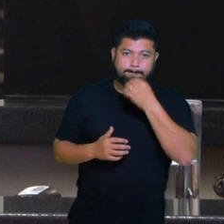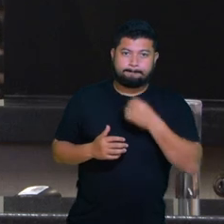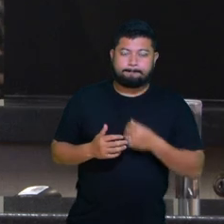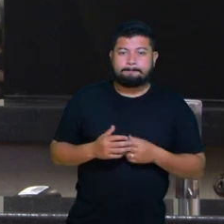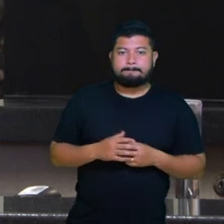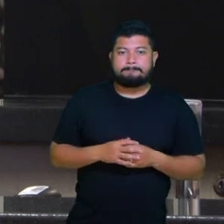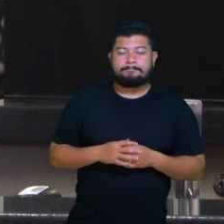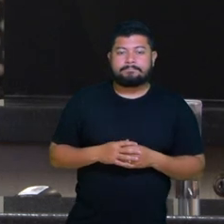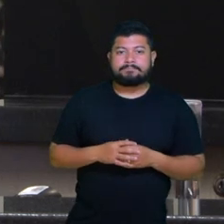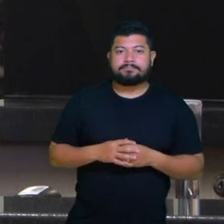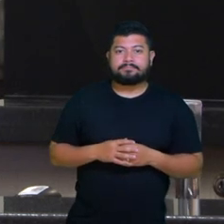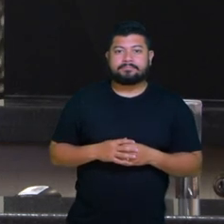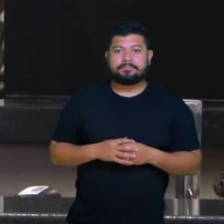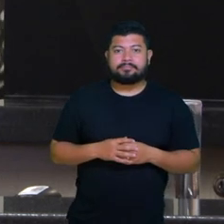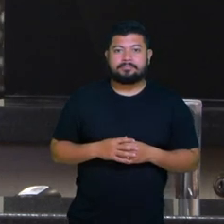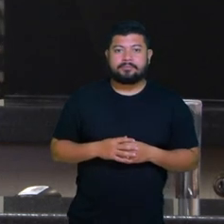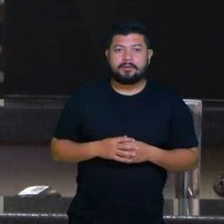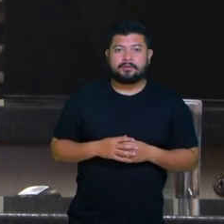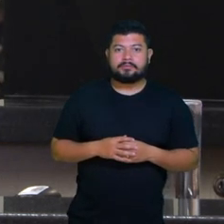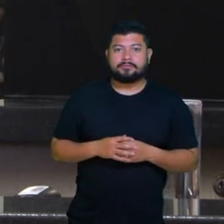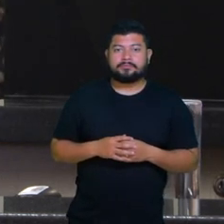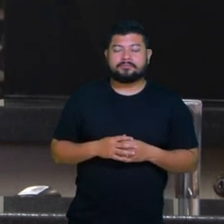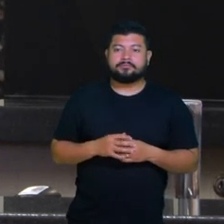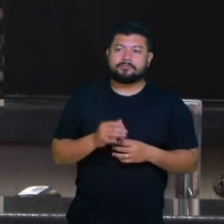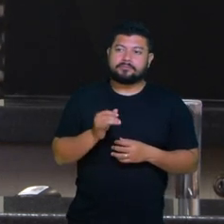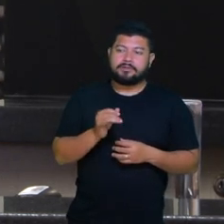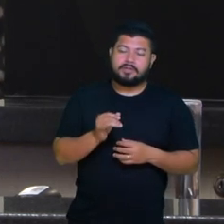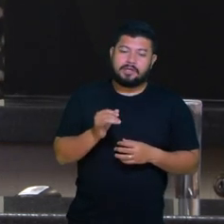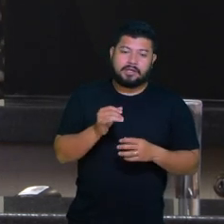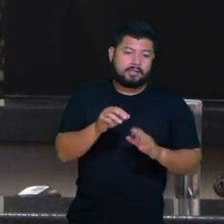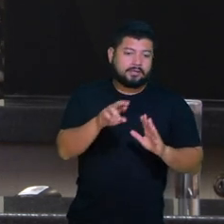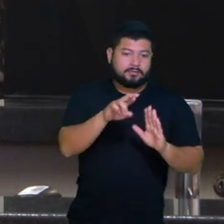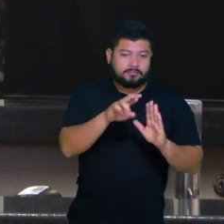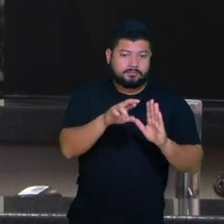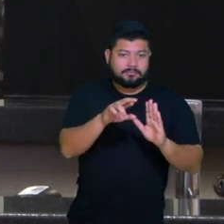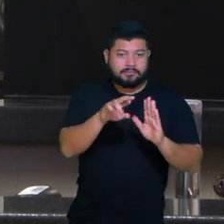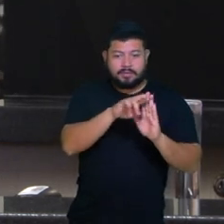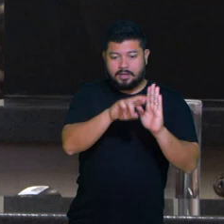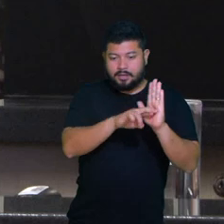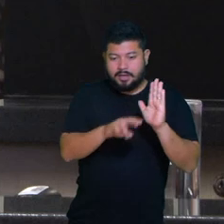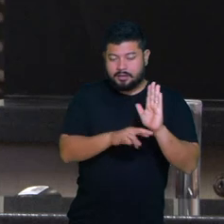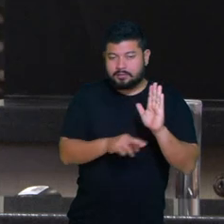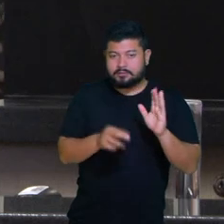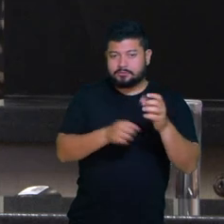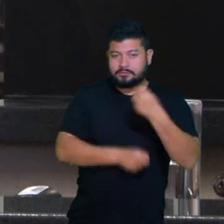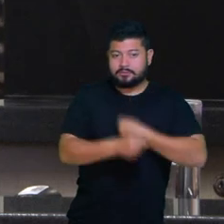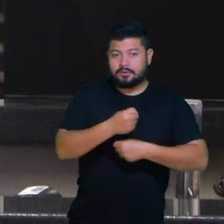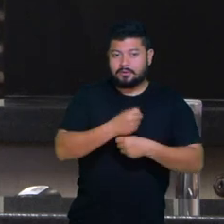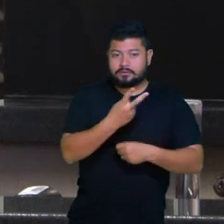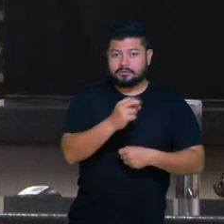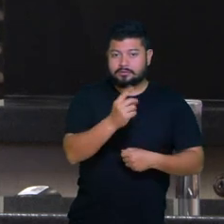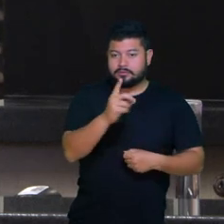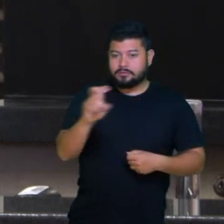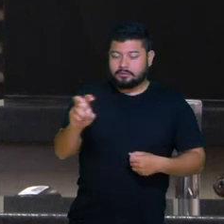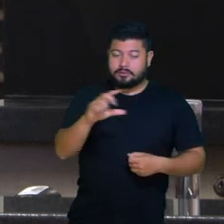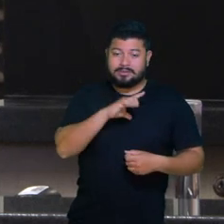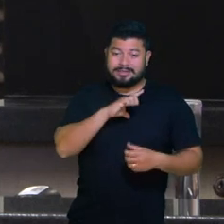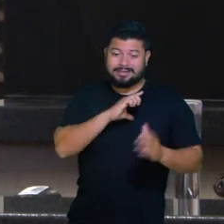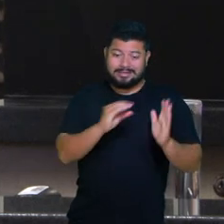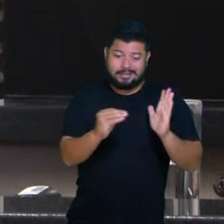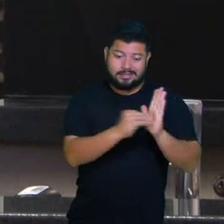eh nas diretrizes 2015 né Eh está presente também uma